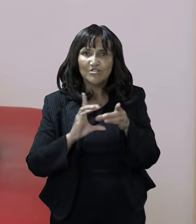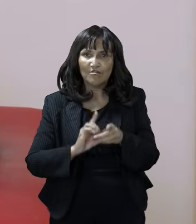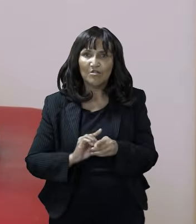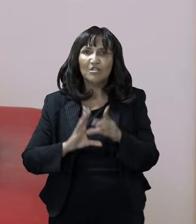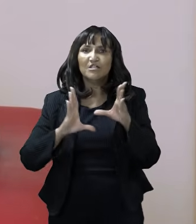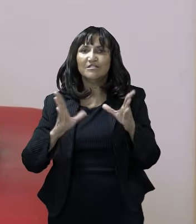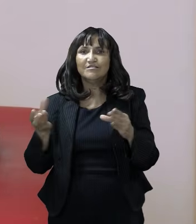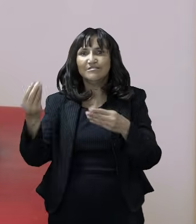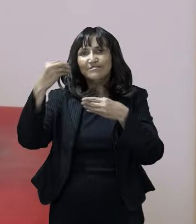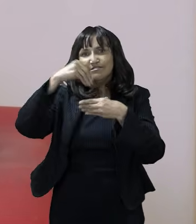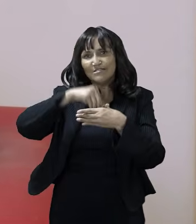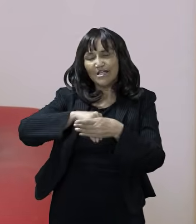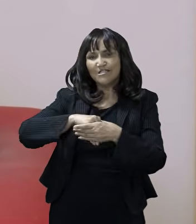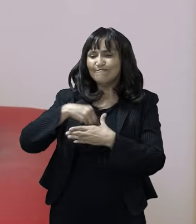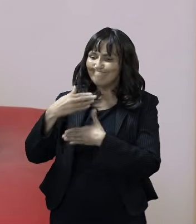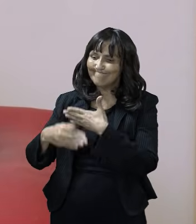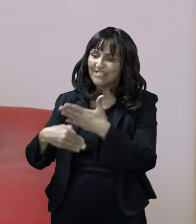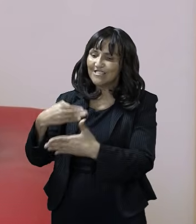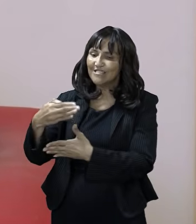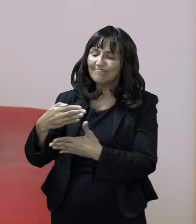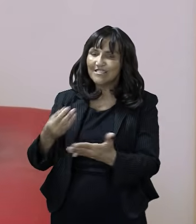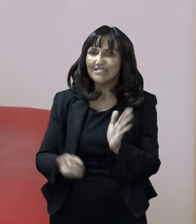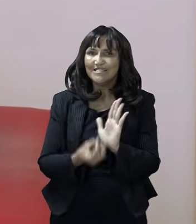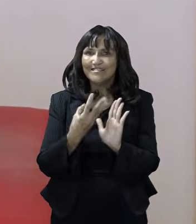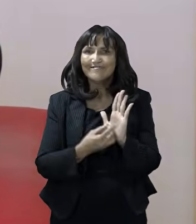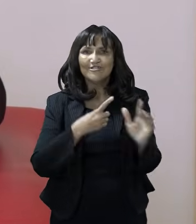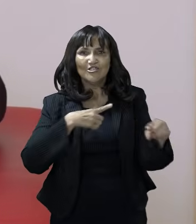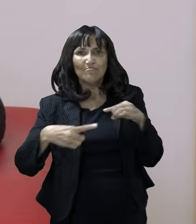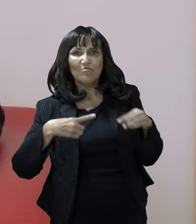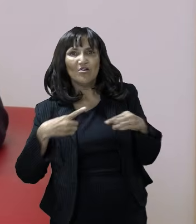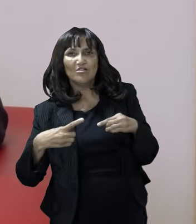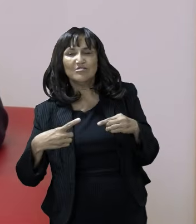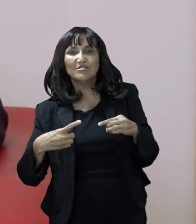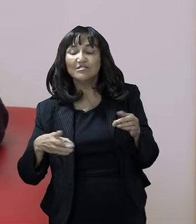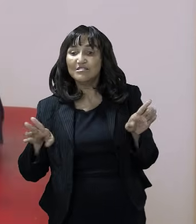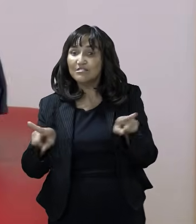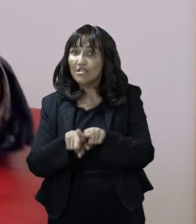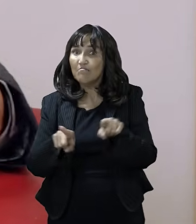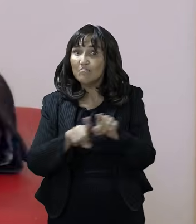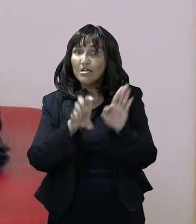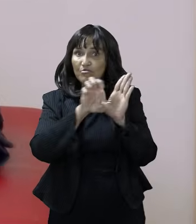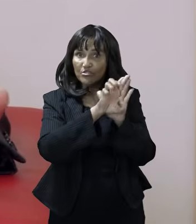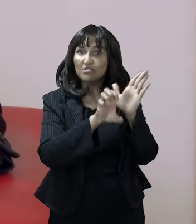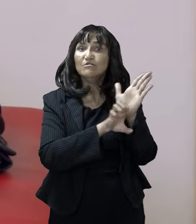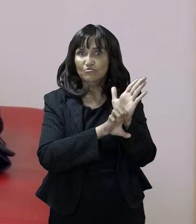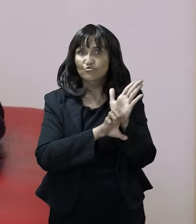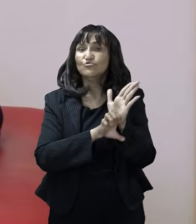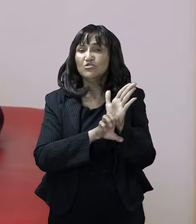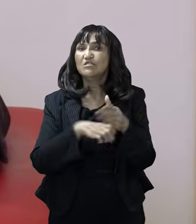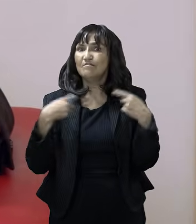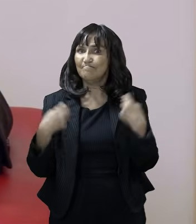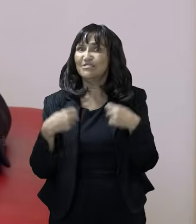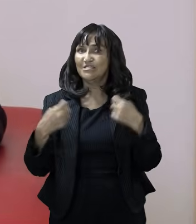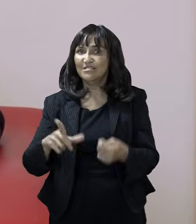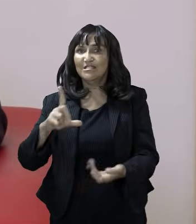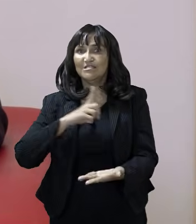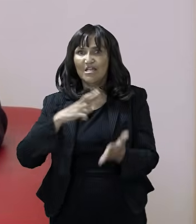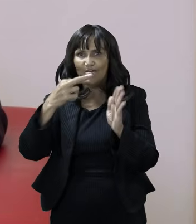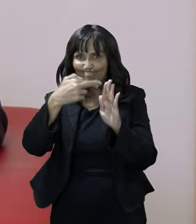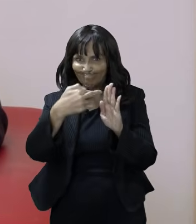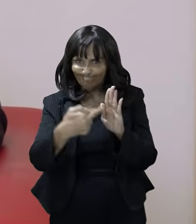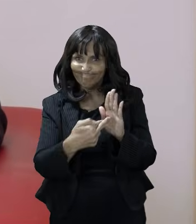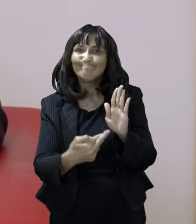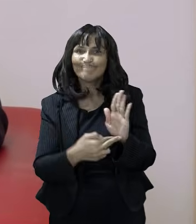processo de elaboração permanente de política para isso, né? Além do estatuto. Sim. Que precisa ter regras, né?